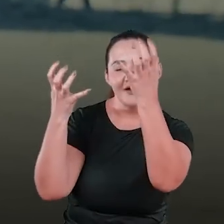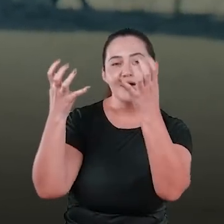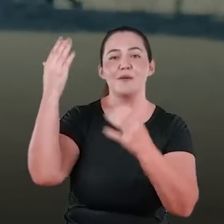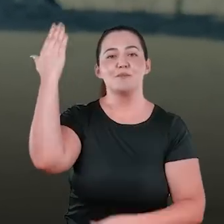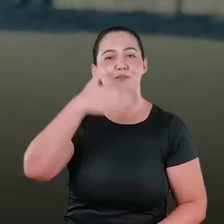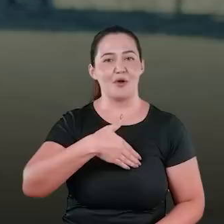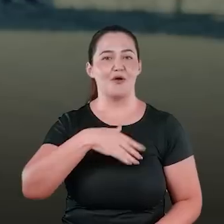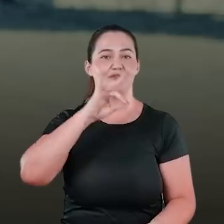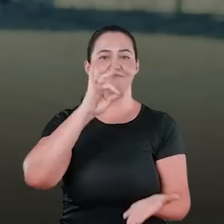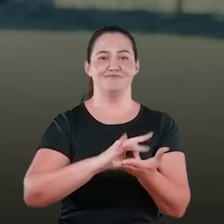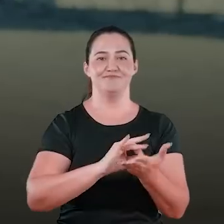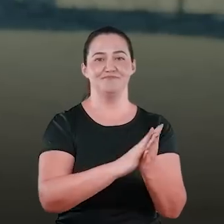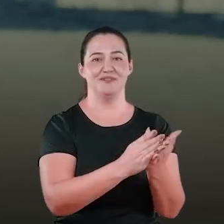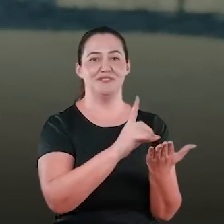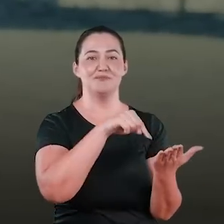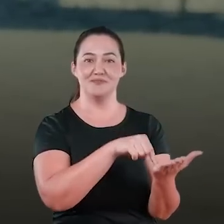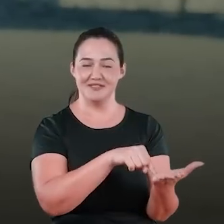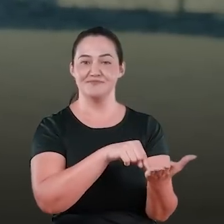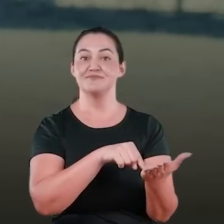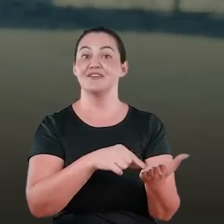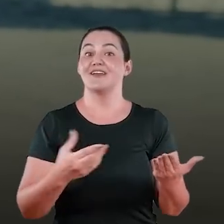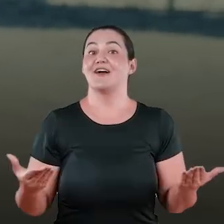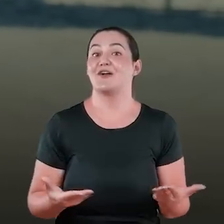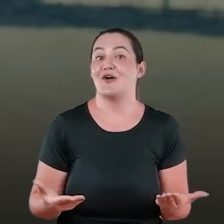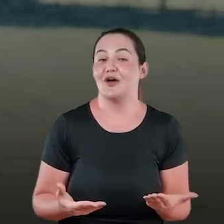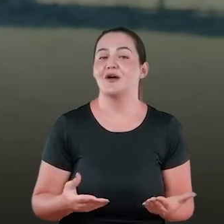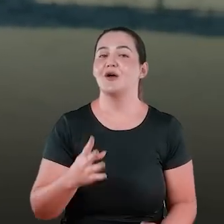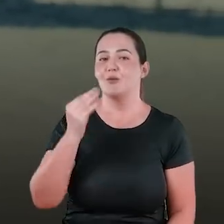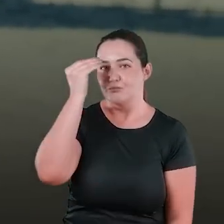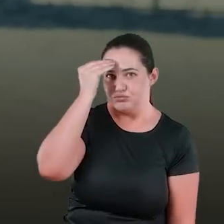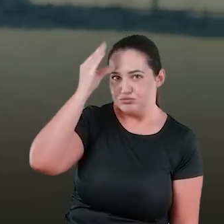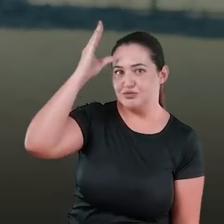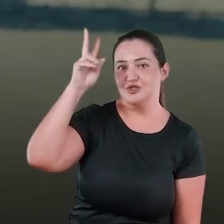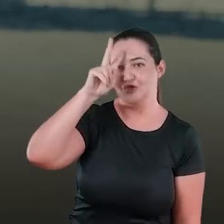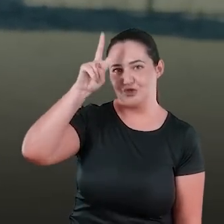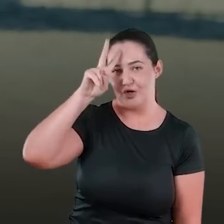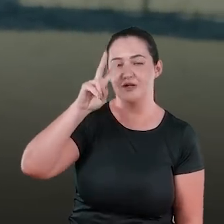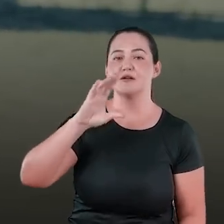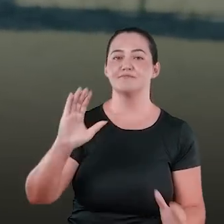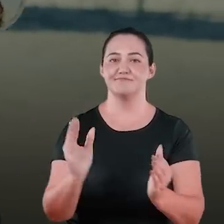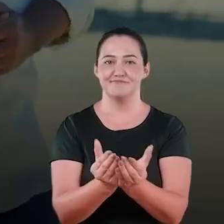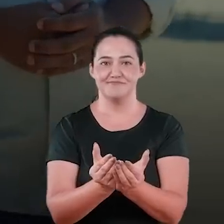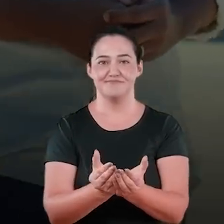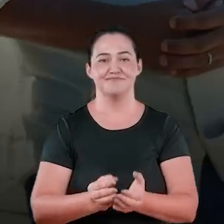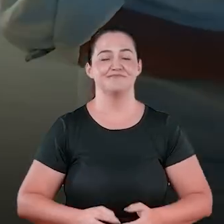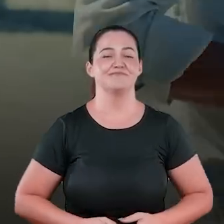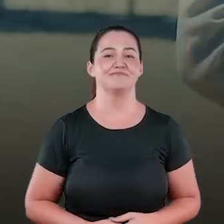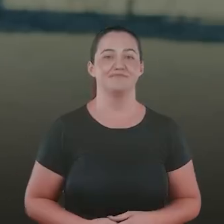comprovem a historicidade da Bíblia e agora o conhecimento da história do cristianismo.